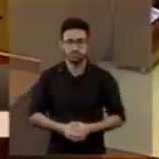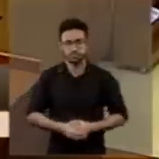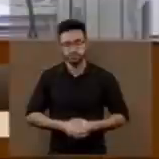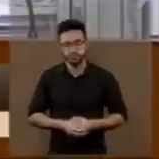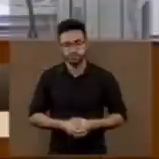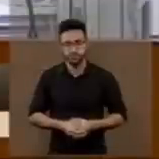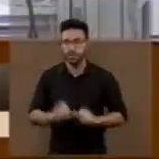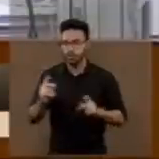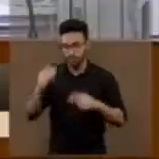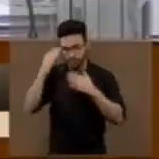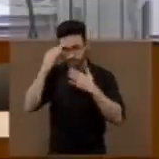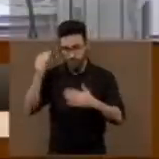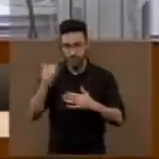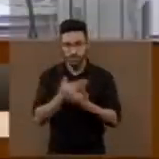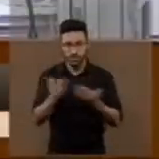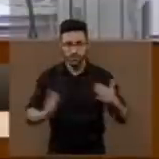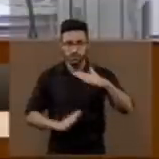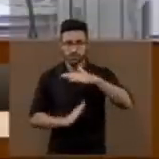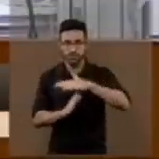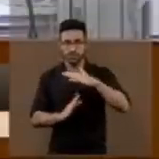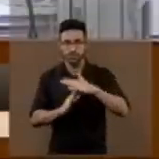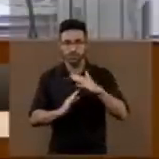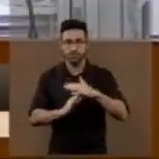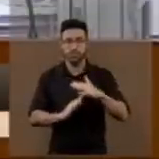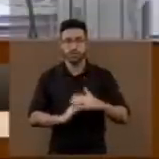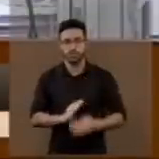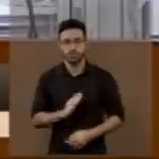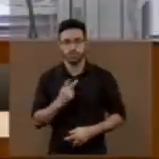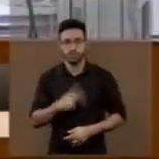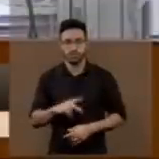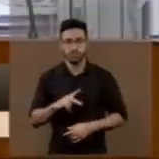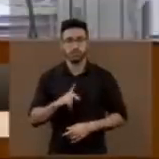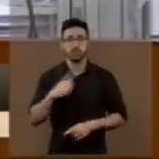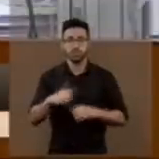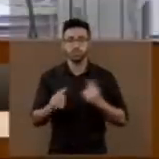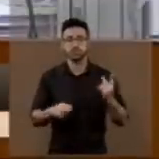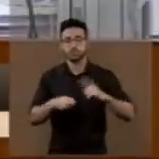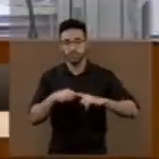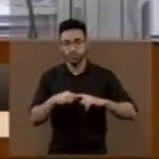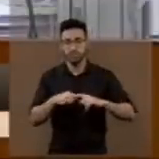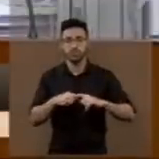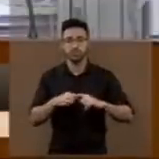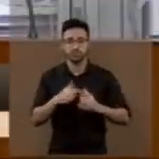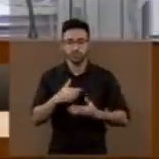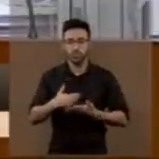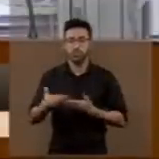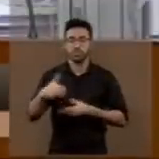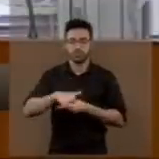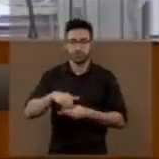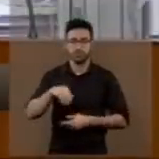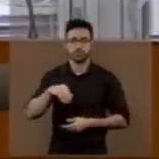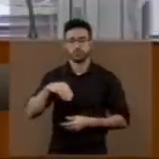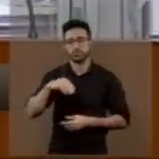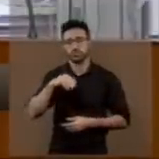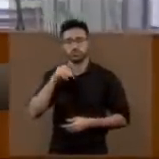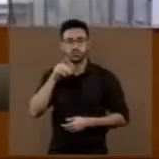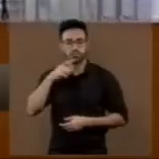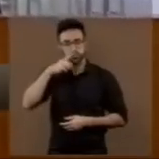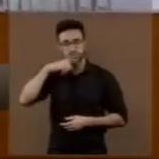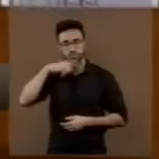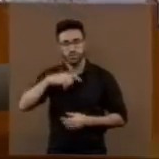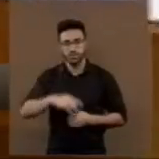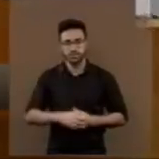Pois não. Agradeço a Vossa Excelência. Suspendo a sessão pelo período regimental. Na volta, então, iniciaremos com o voto do ministro Gilmar Mendes.